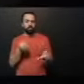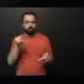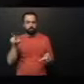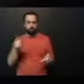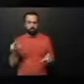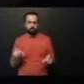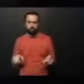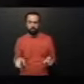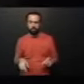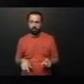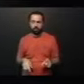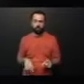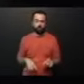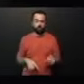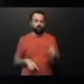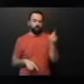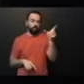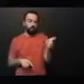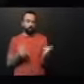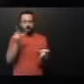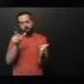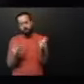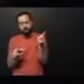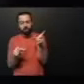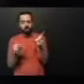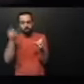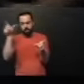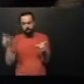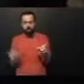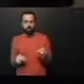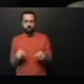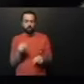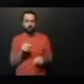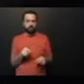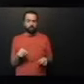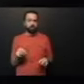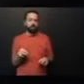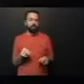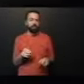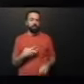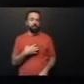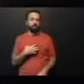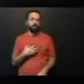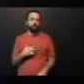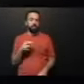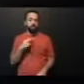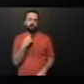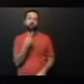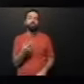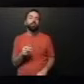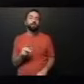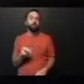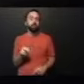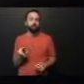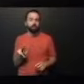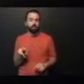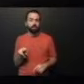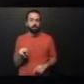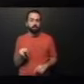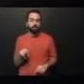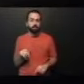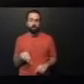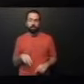Z é pronunciada da mesma maneira. Quais são elas? Vamos lá?